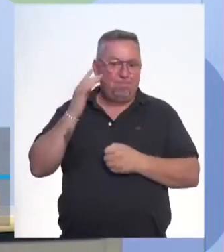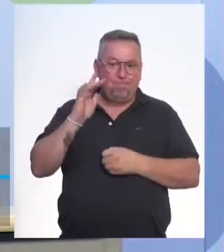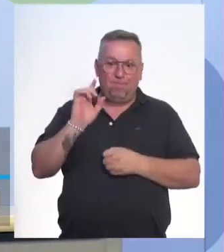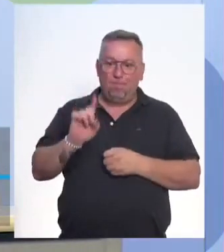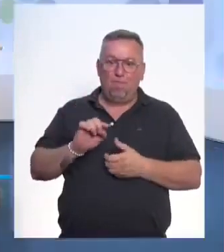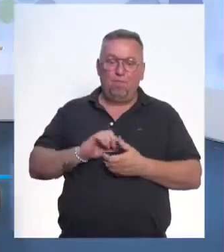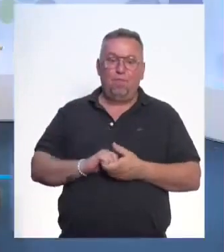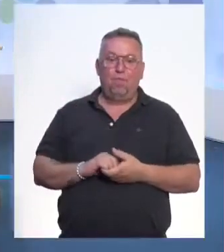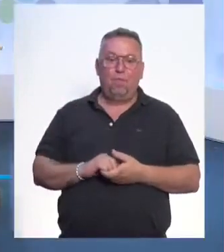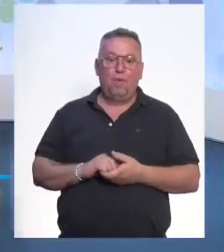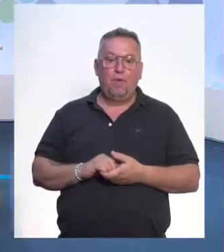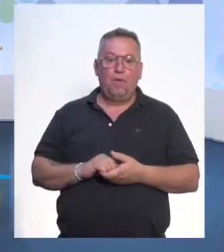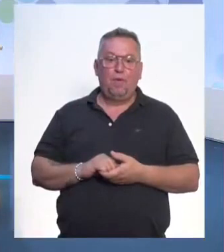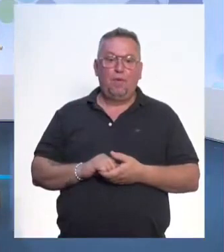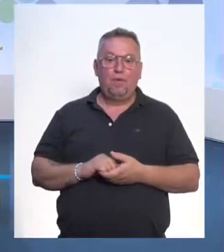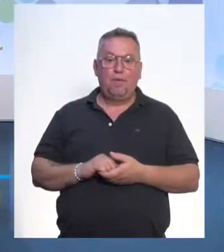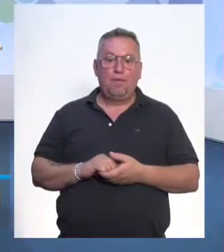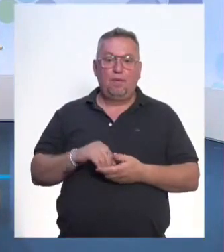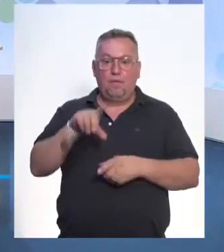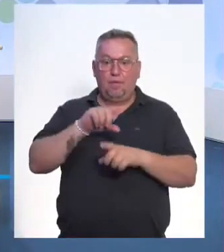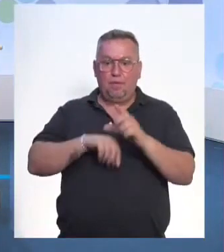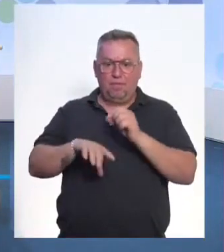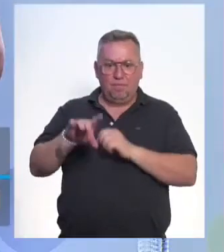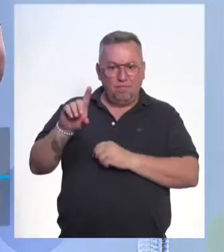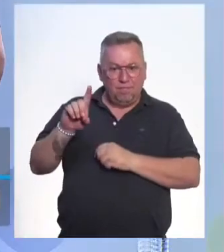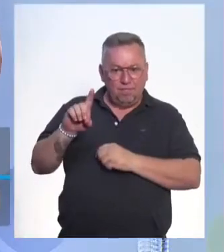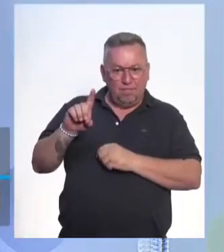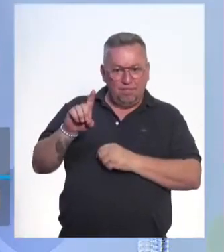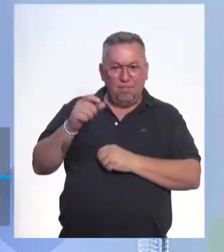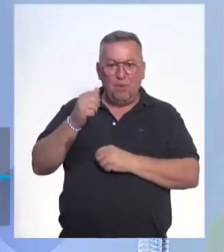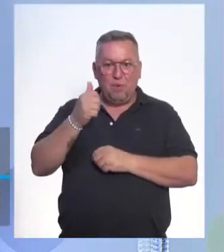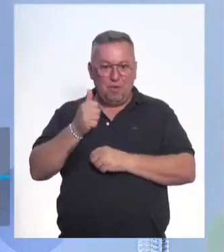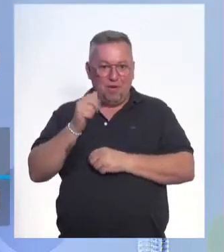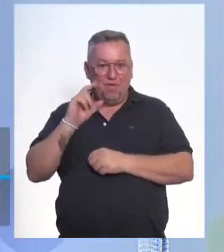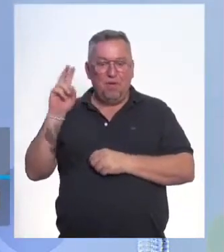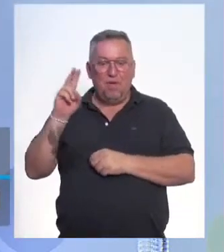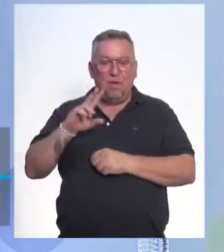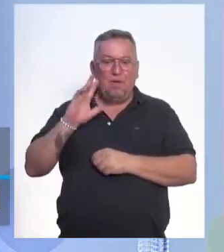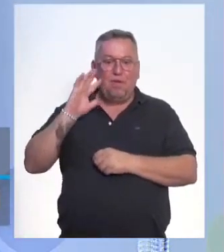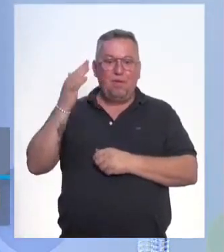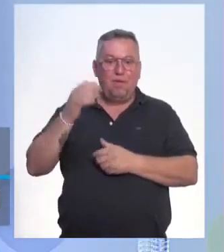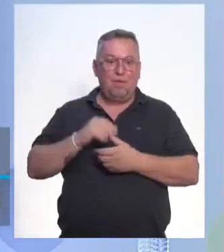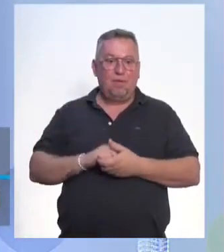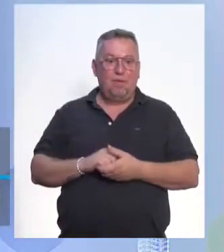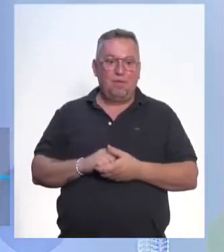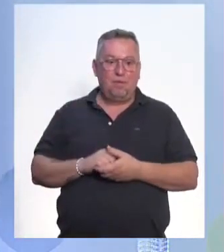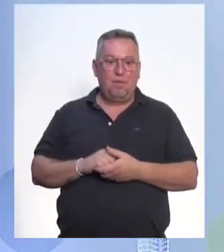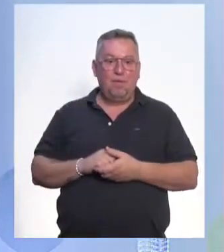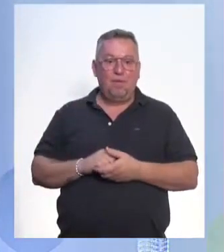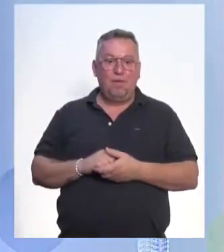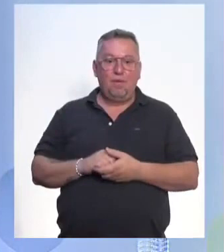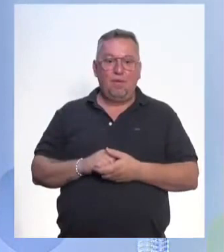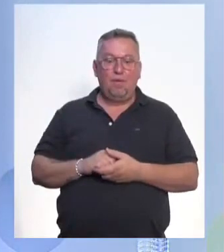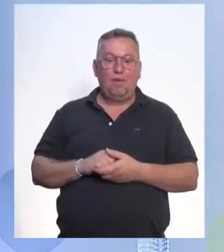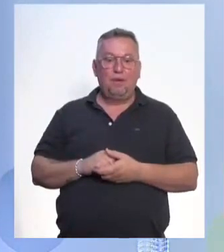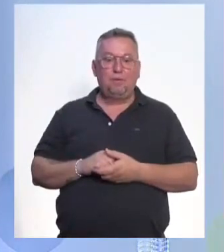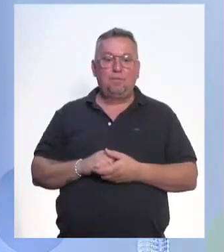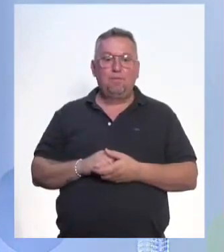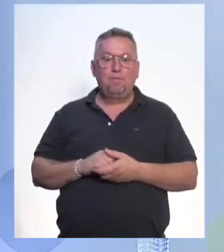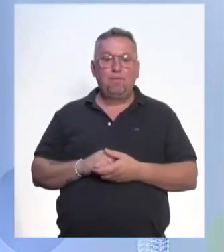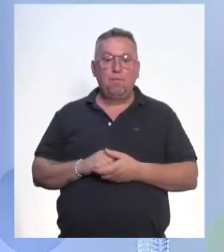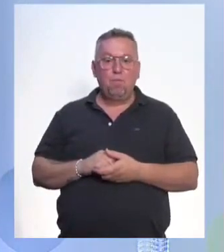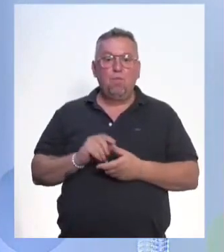que é, professora Inês. E aí, é a alternativa D? Muito bem, vamos então resolver. Eu vou aqui para o próximo slide, eu